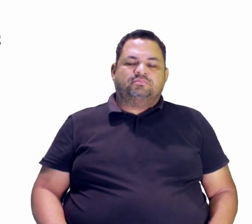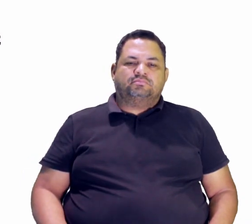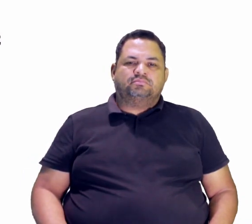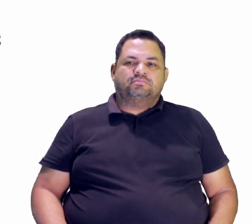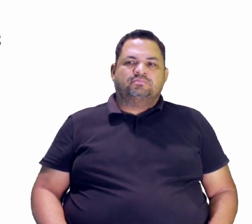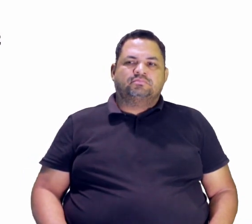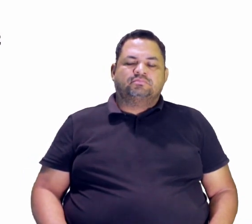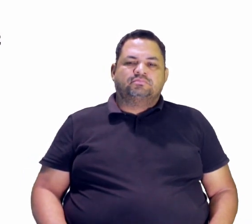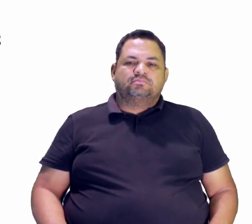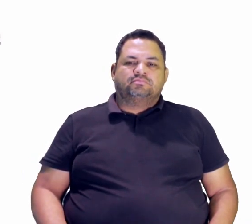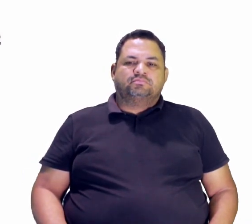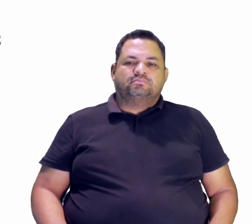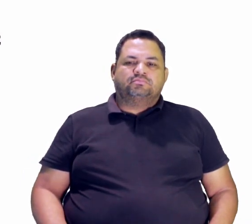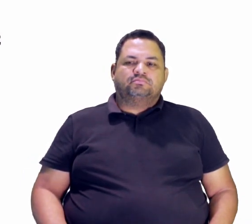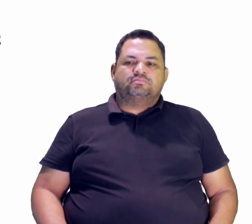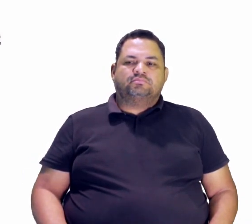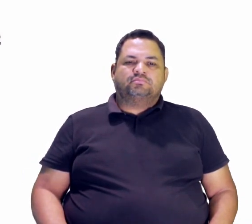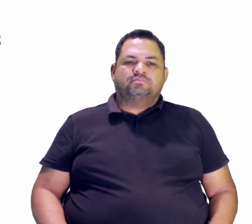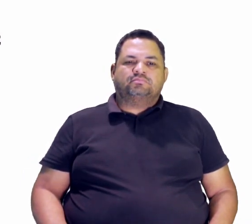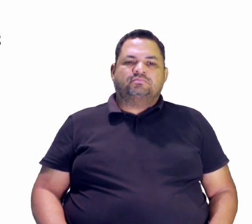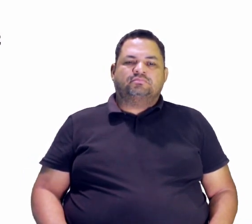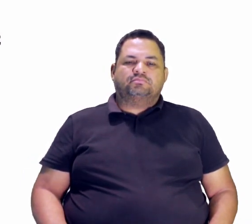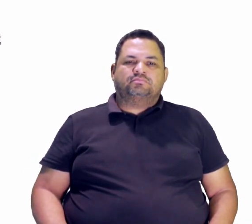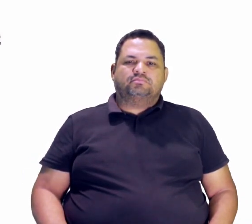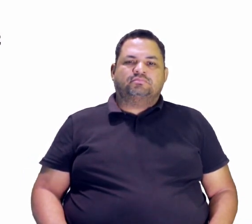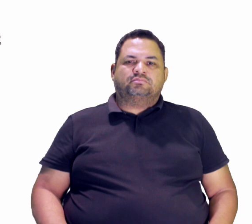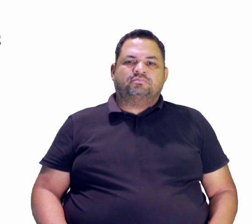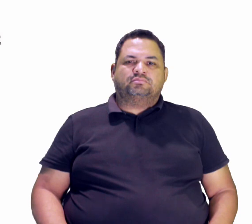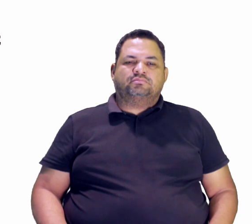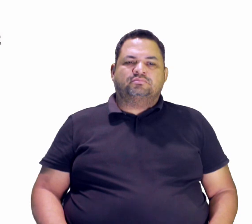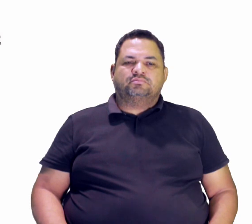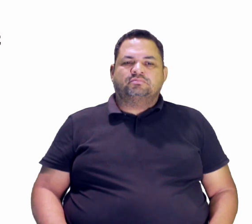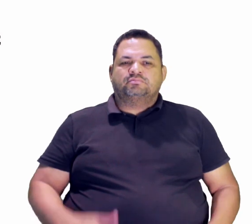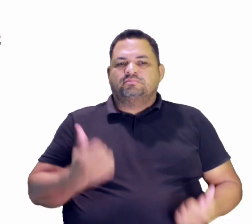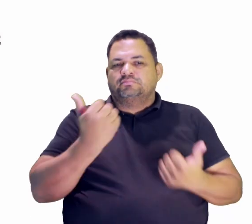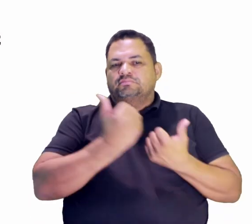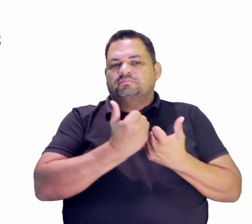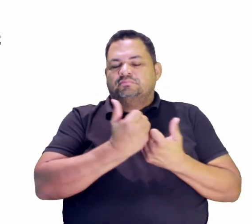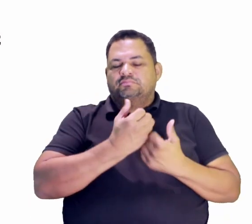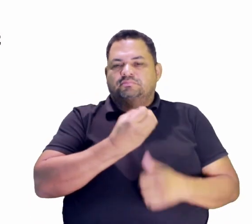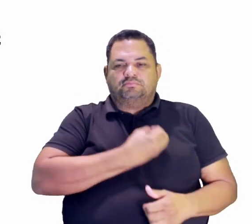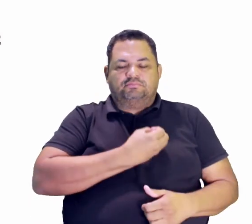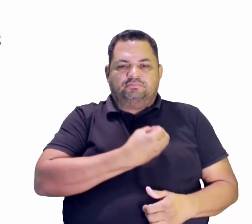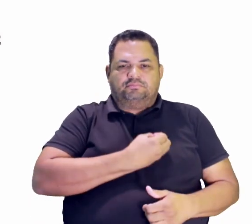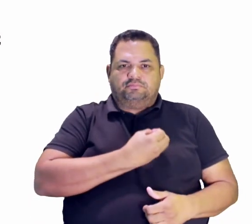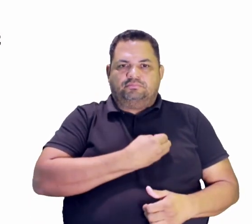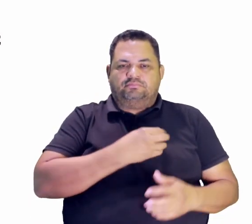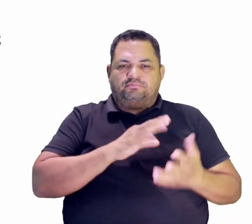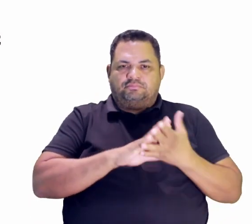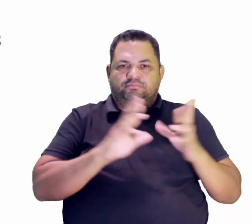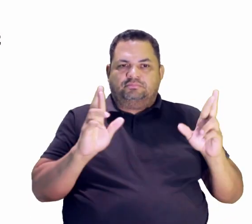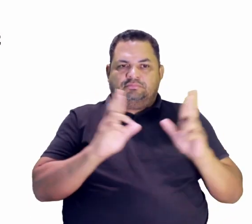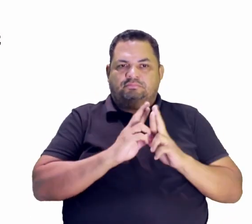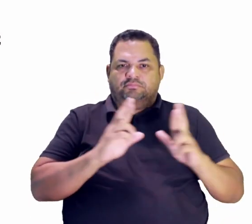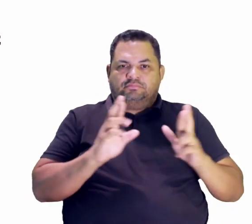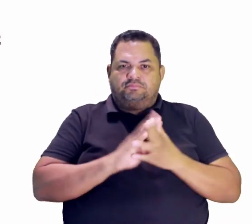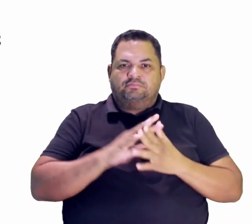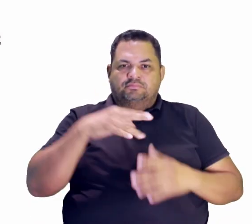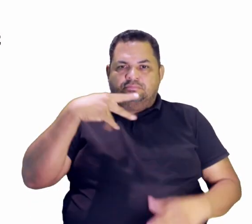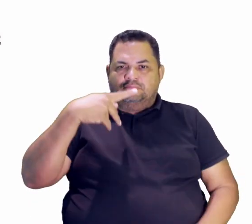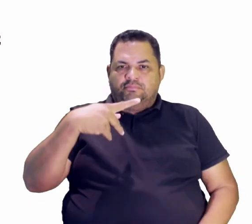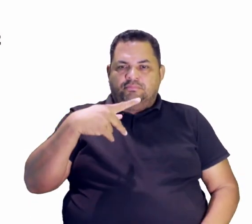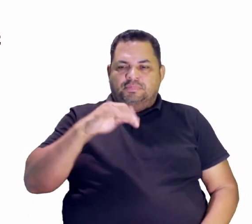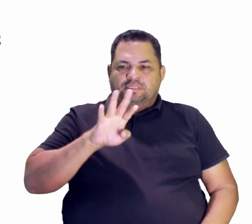Bom, então, olha aí, só substituir os números agora. Essa é a relação pitagórica para resolver no seu